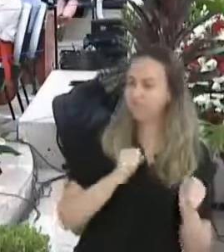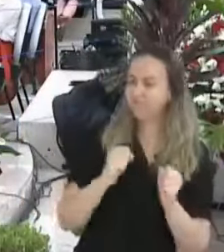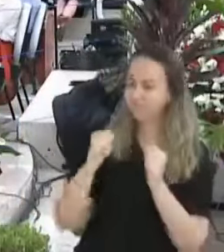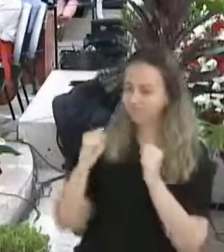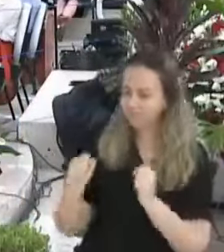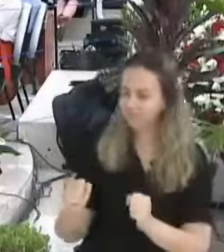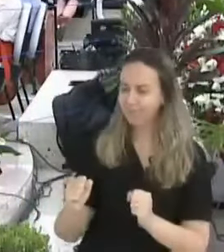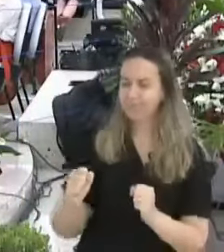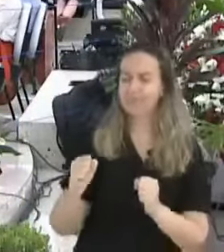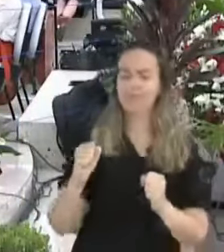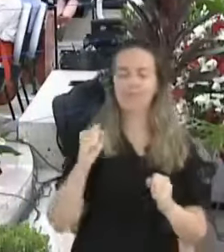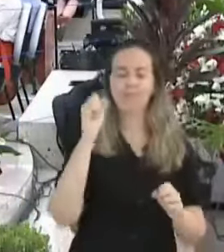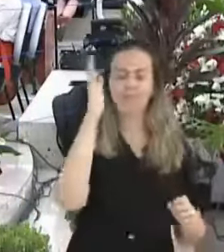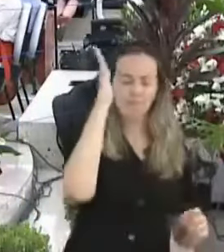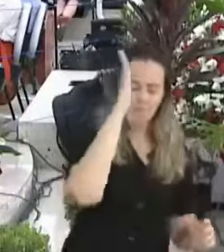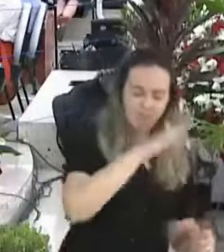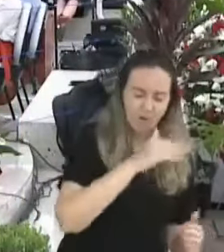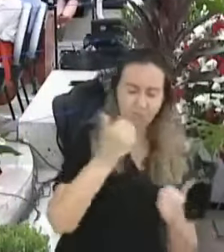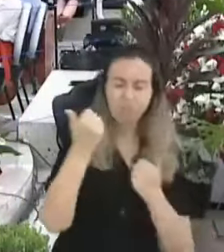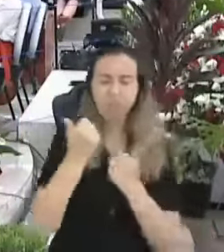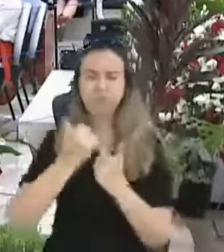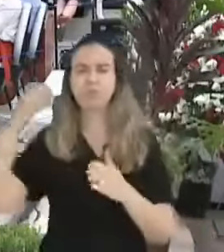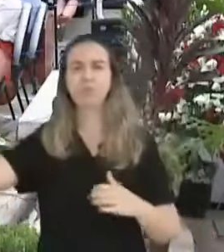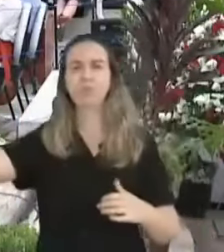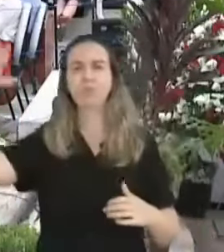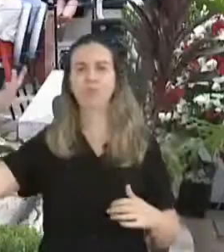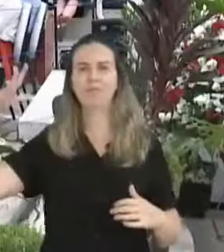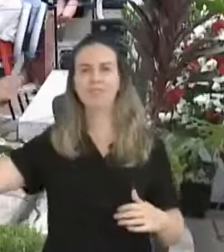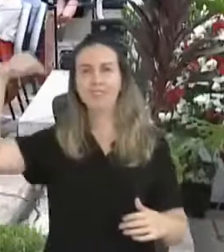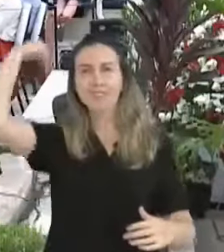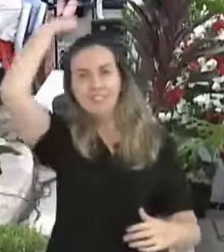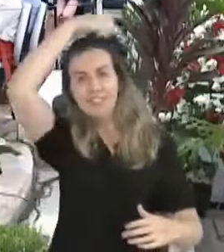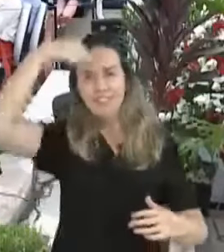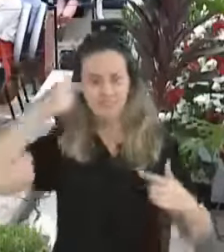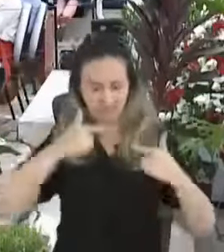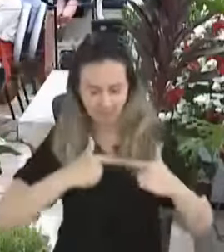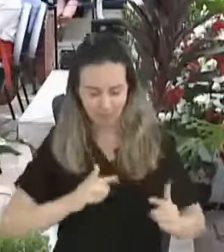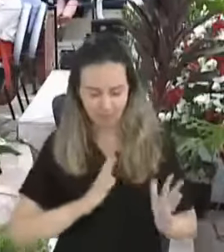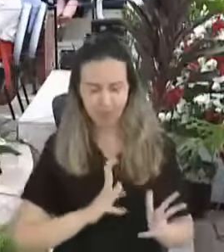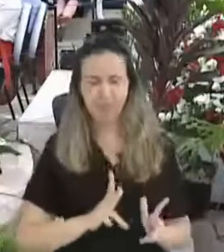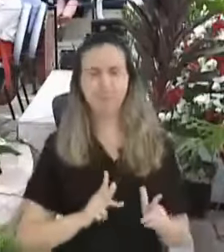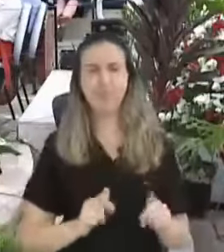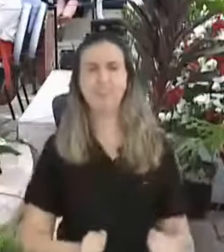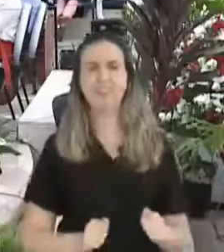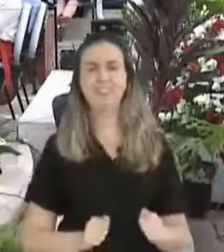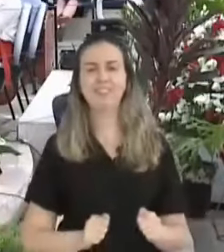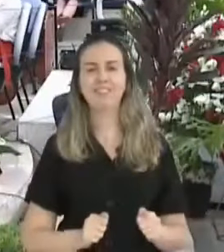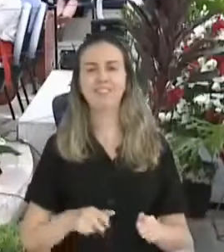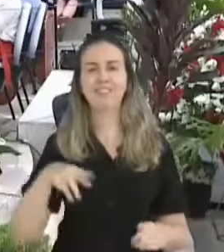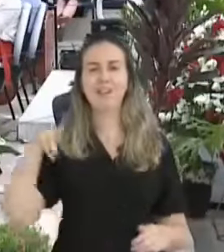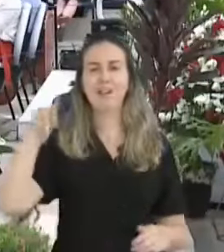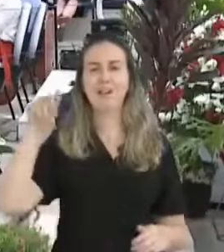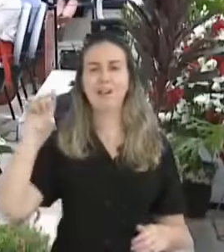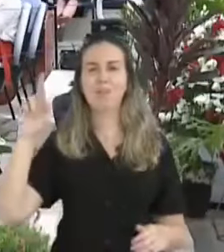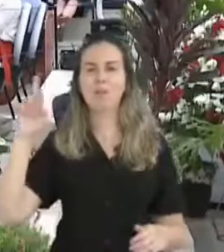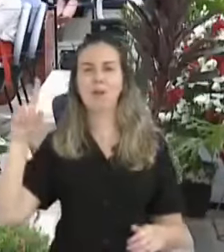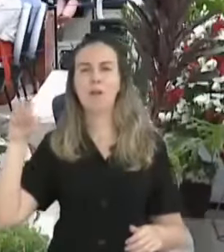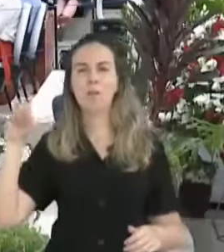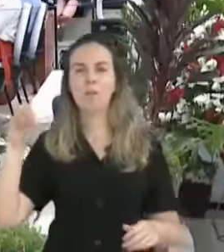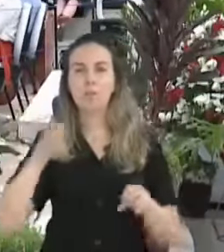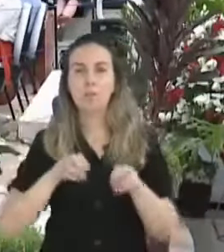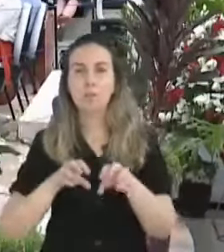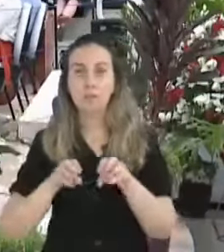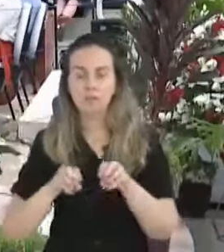a fim de que pela fé sejamos santificados em Cristo. Paulo fala em 2 Coríntios